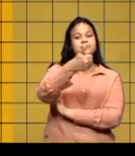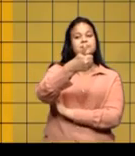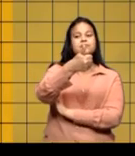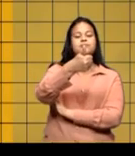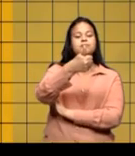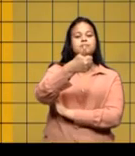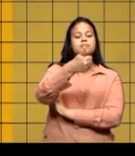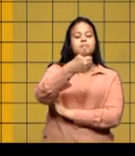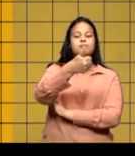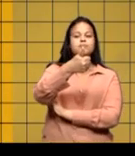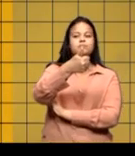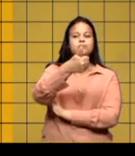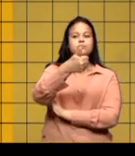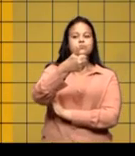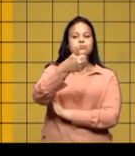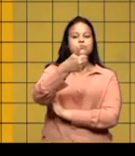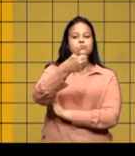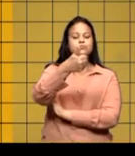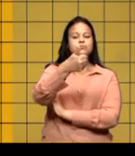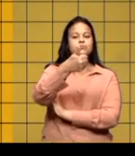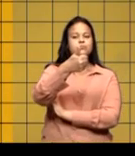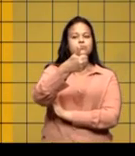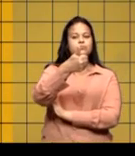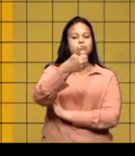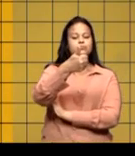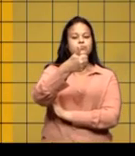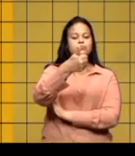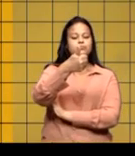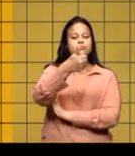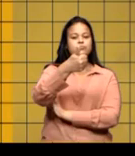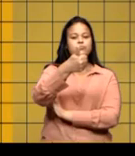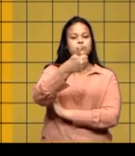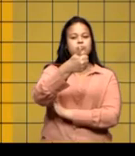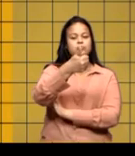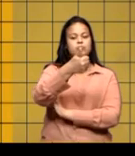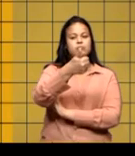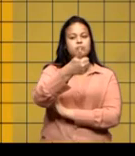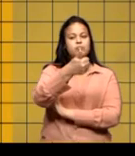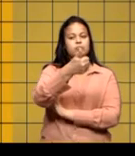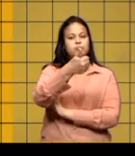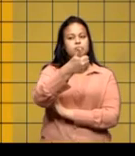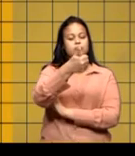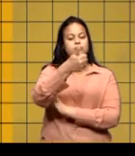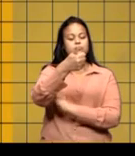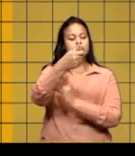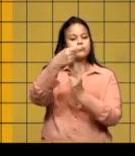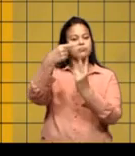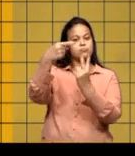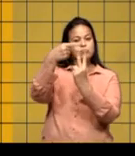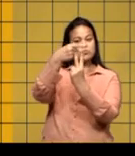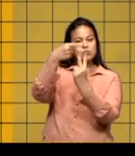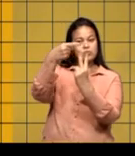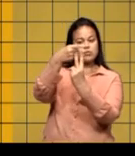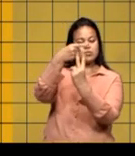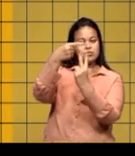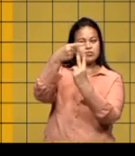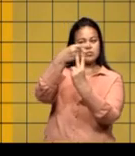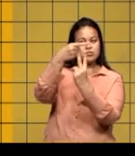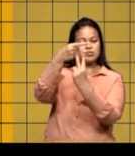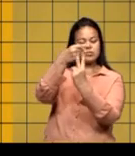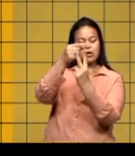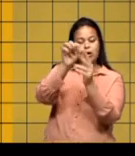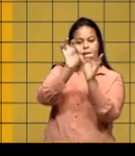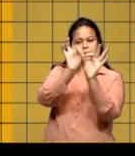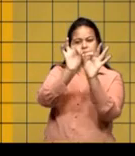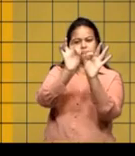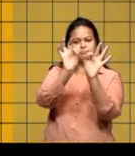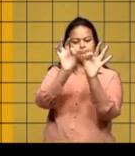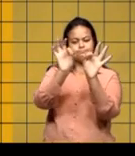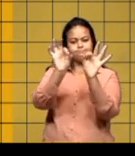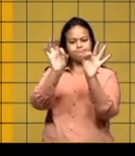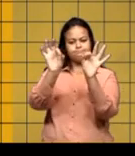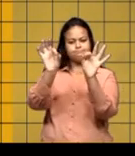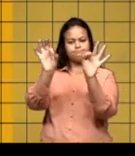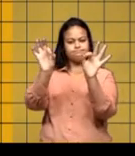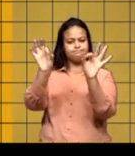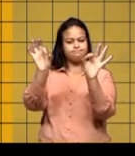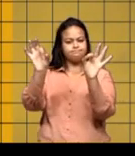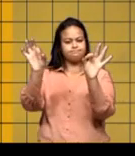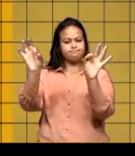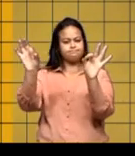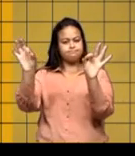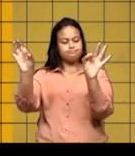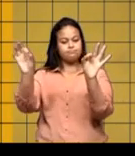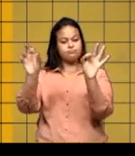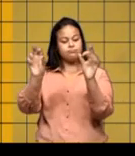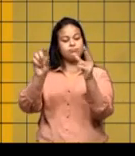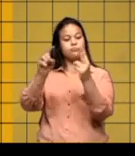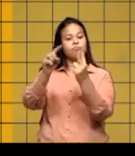escrever o desenho, a gente vai fazer o desenho vetorial do primeiro vetor, que é o vetor 1,